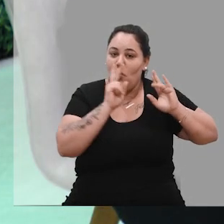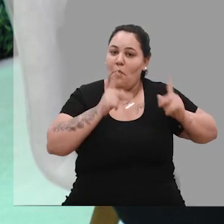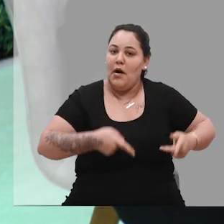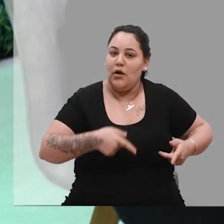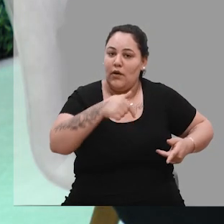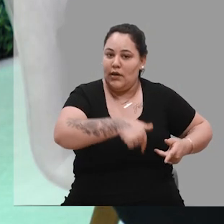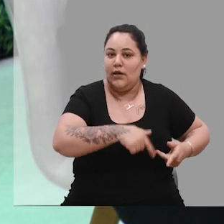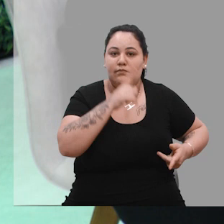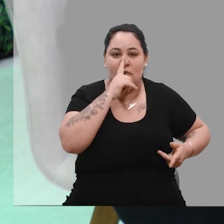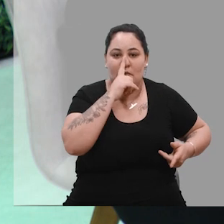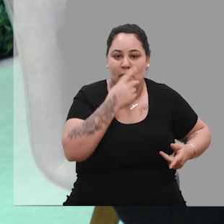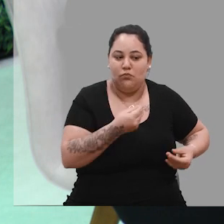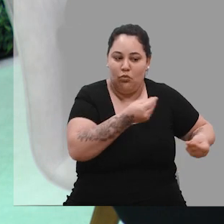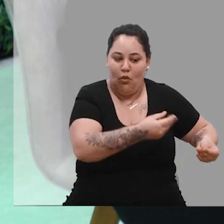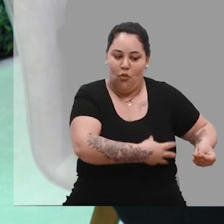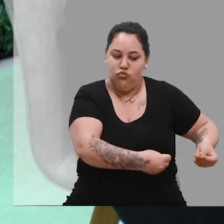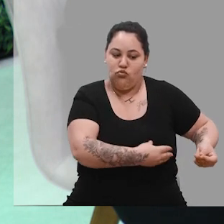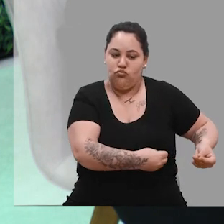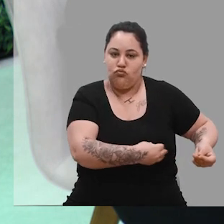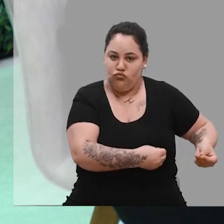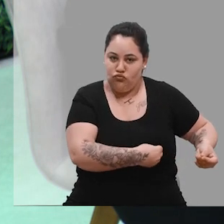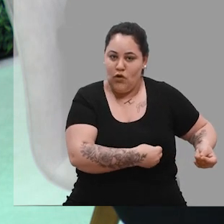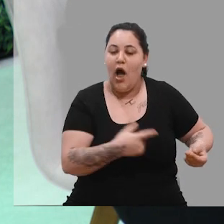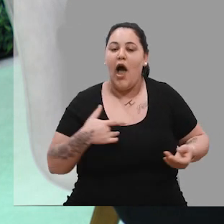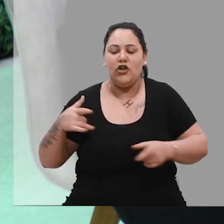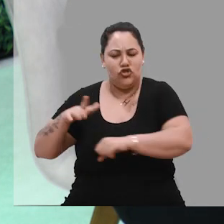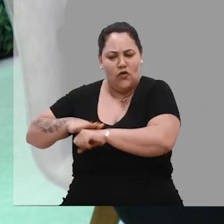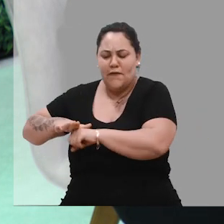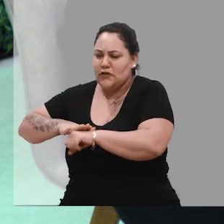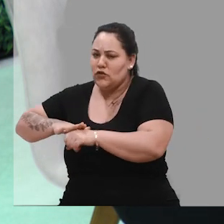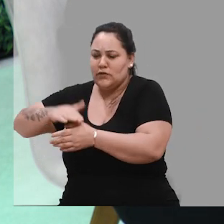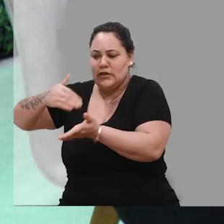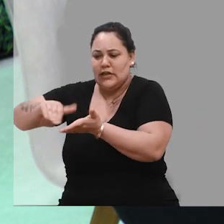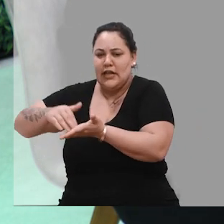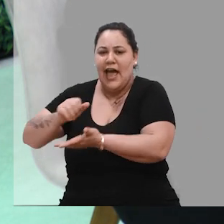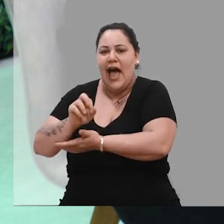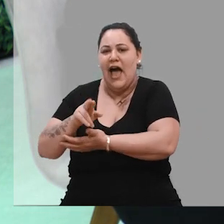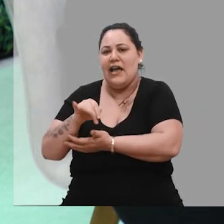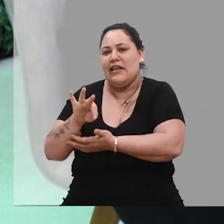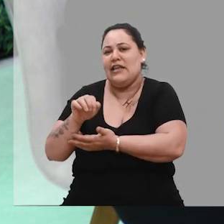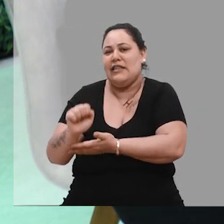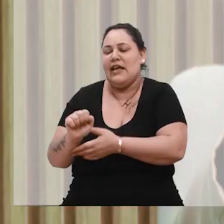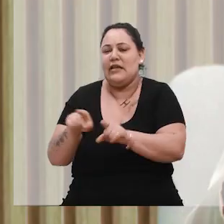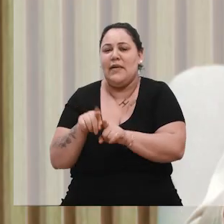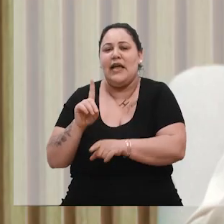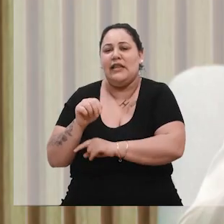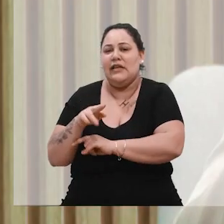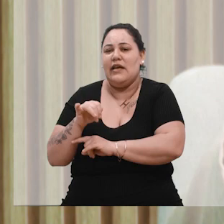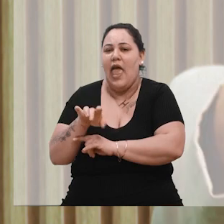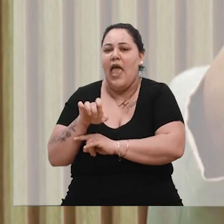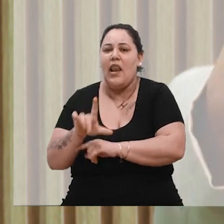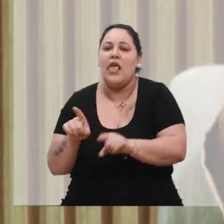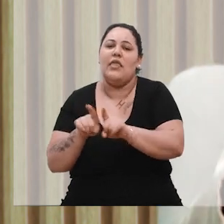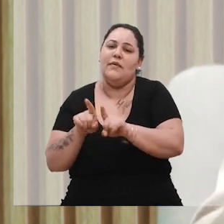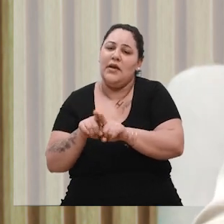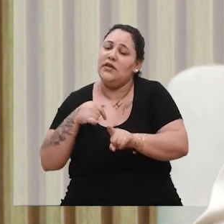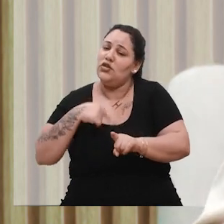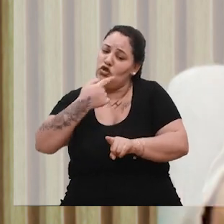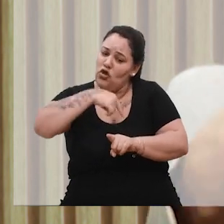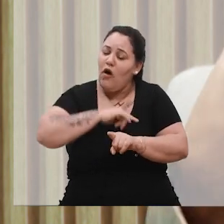E aí conversamos com a Secretaria Estadual de Educação, a secretária Arita, né, com a secretária Daniele aqui, e aí fomos